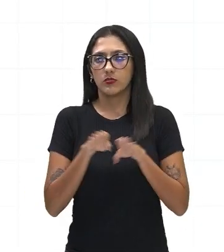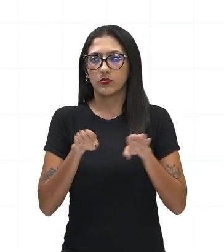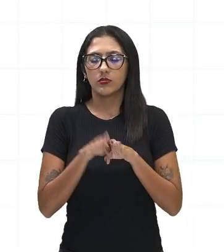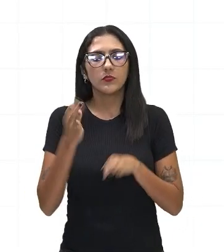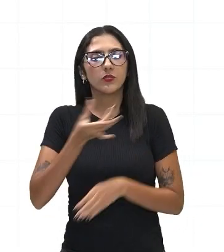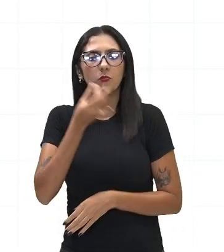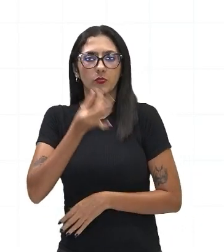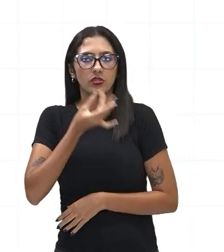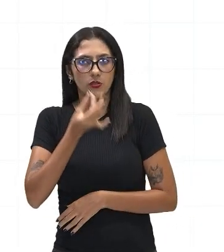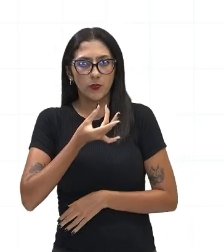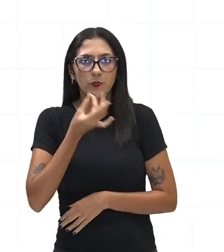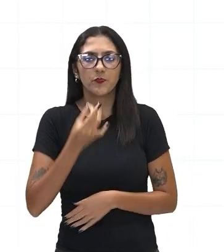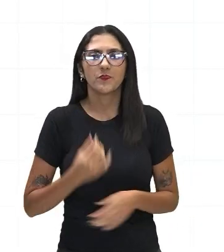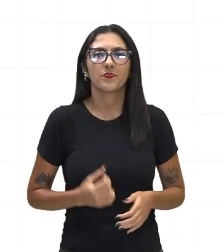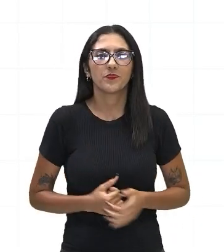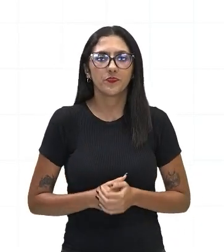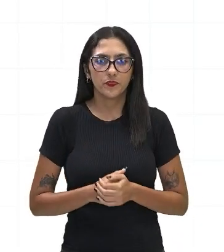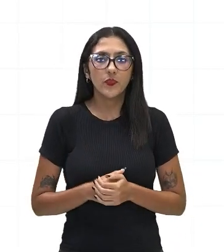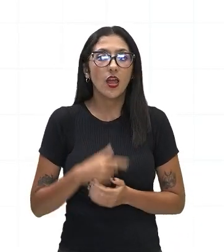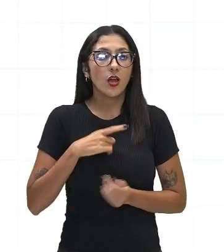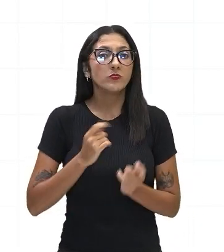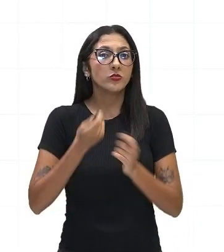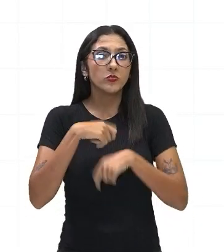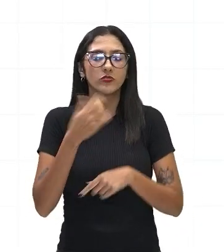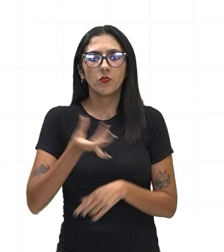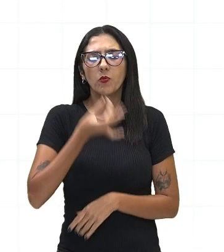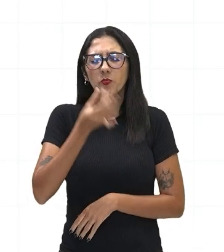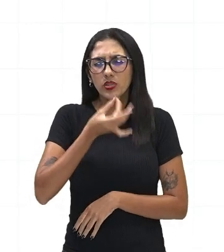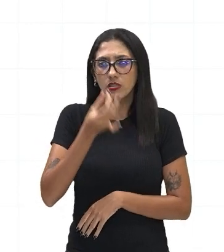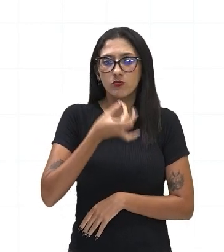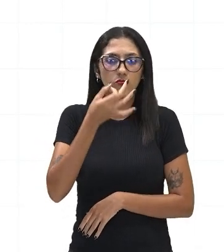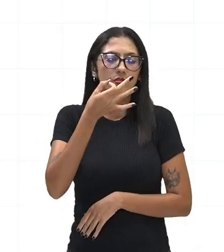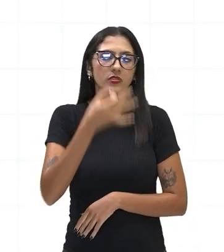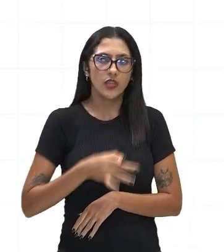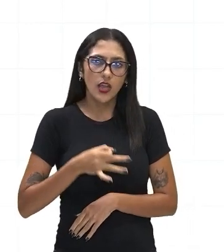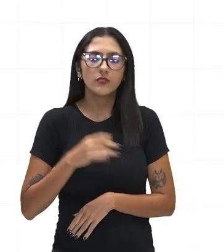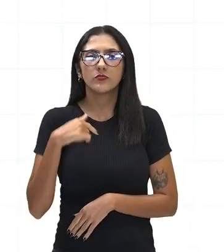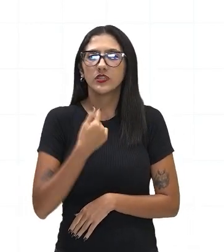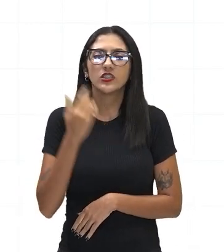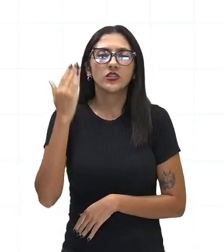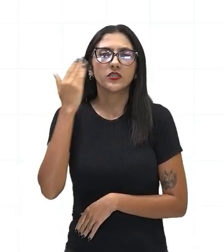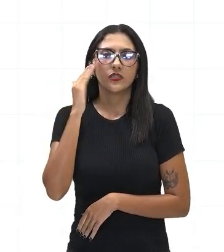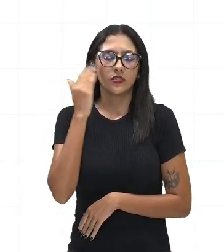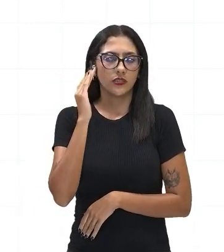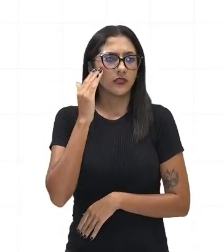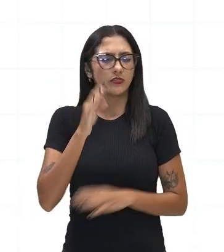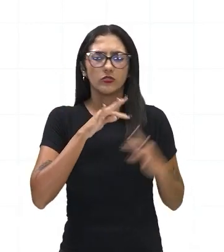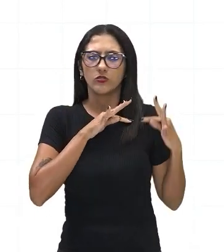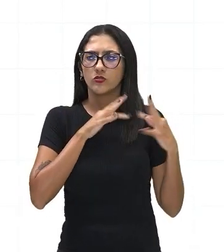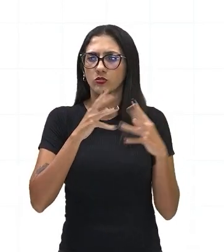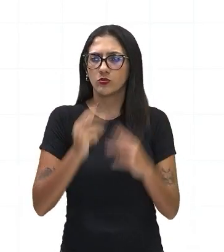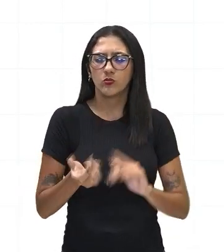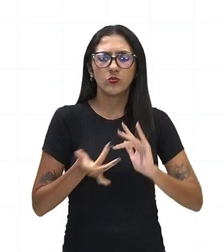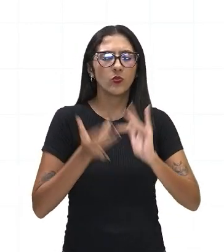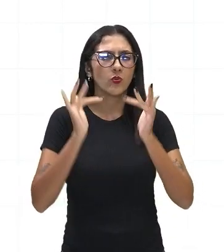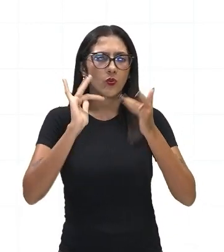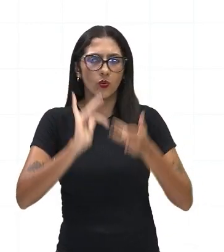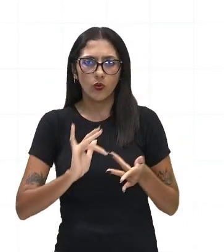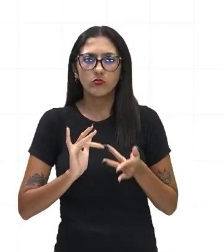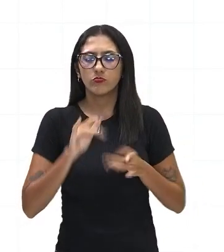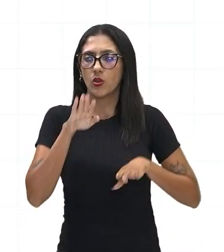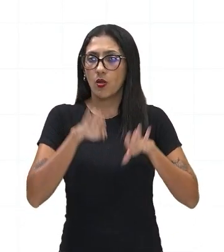opinião, isso para sermos leitores críticos, para entendermos, compreendermos e nos